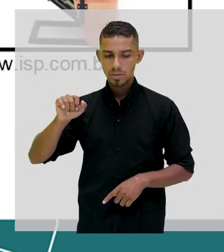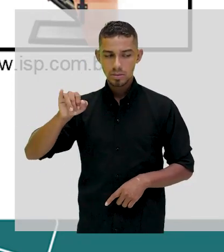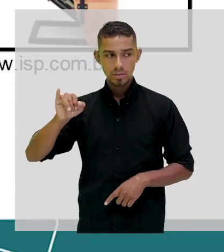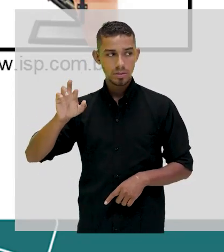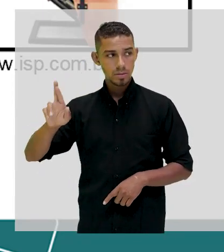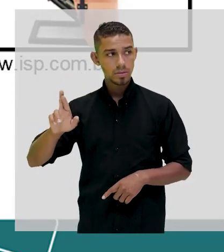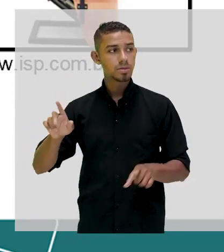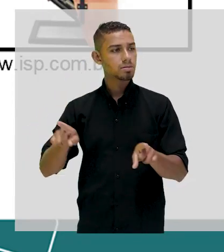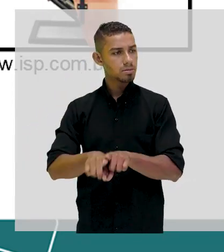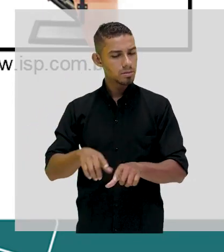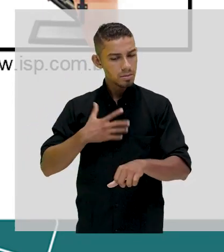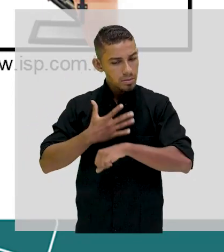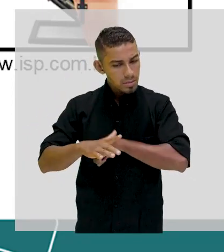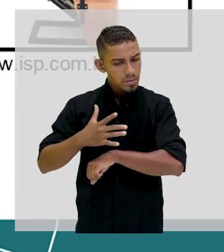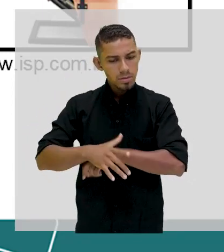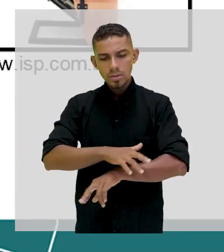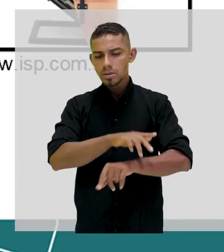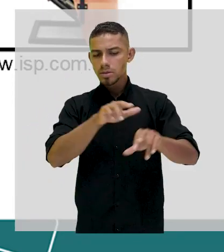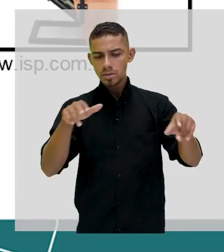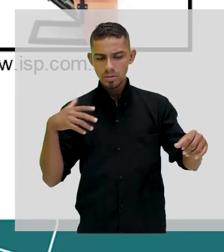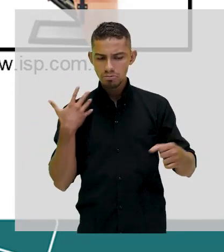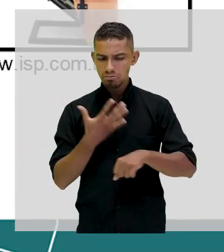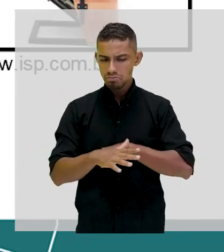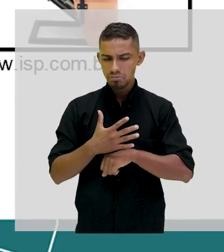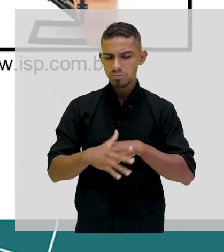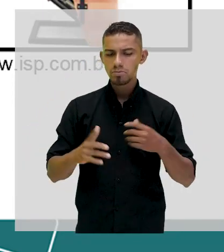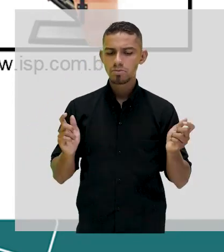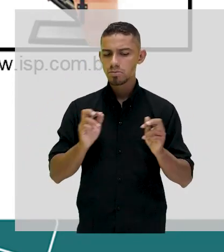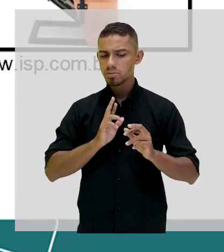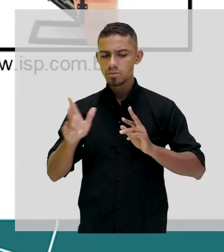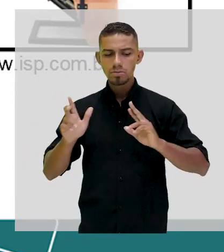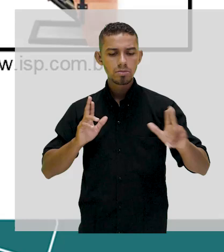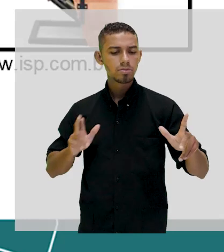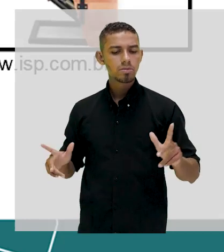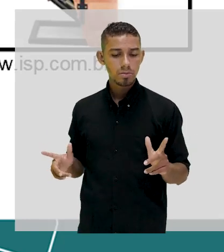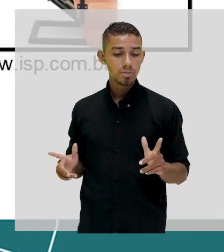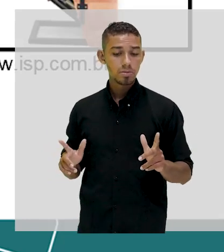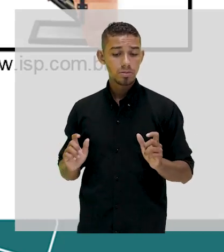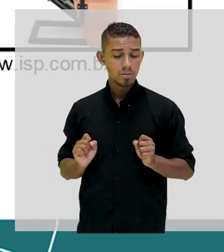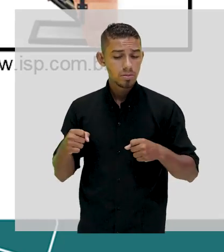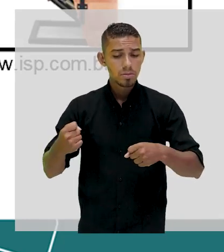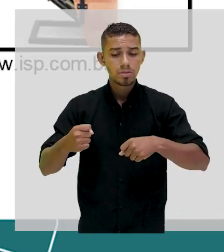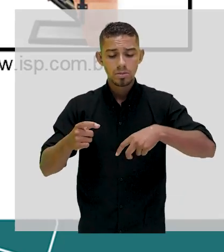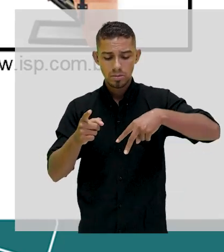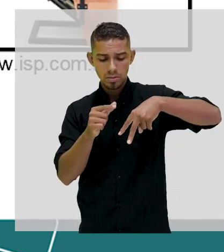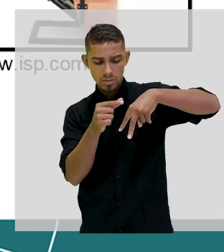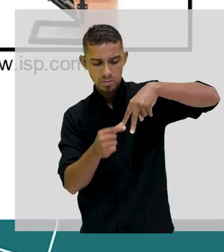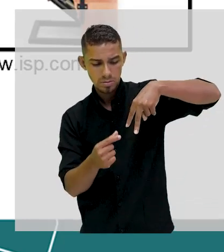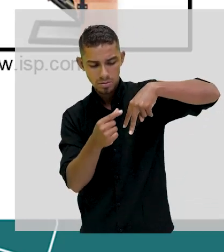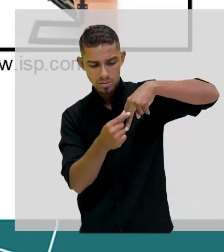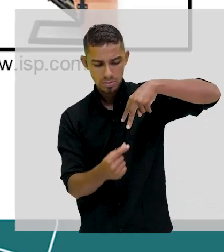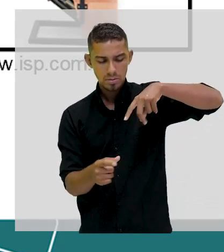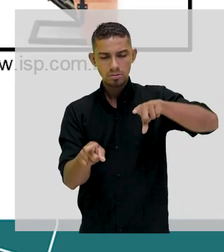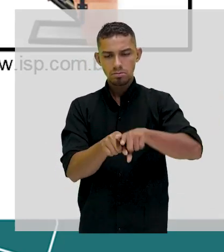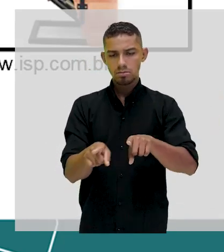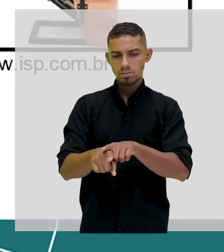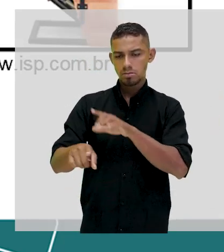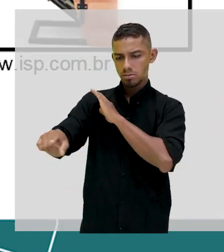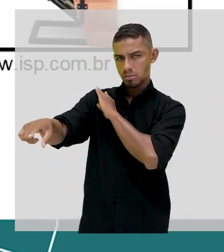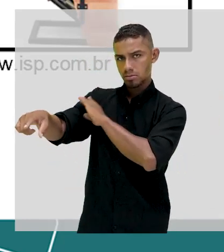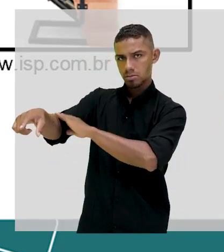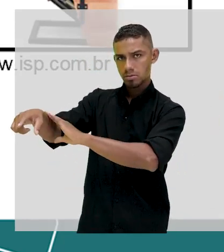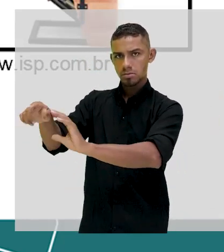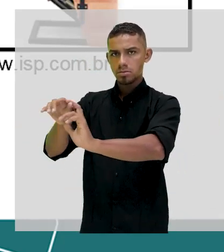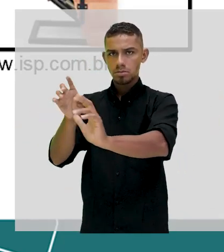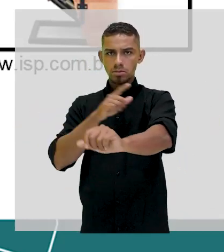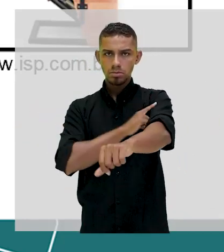ela possibilita uma série de exercícios diferentes, trabalhando pernas, braços e até mesmo o tronco